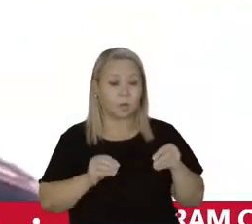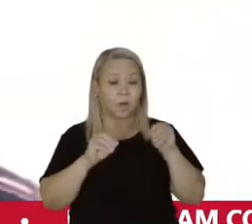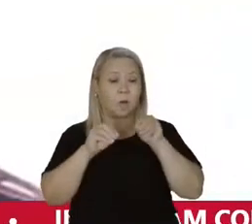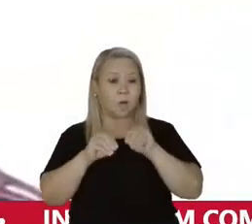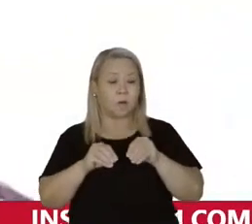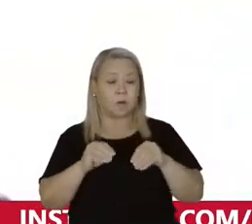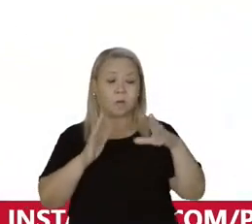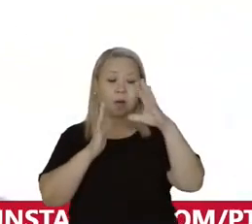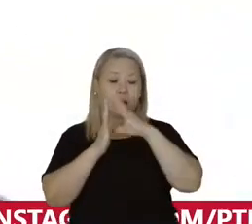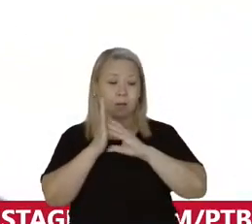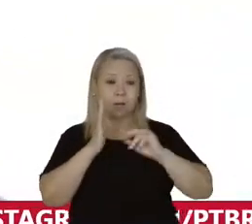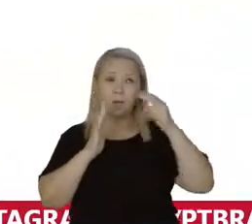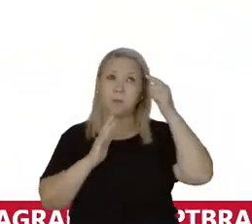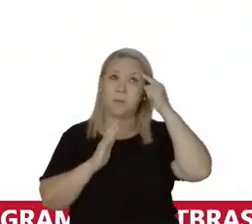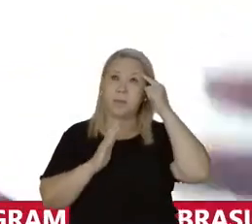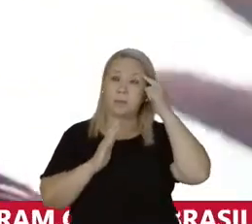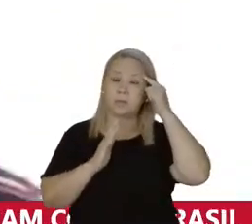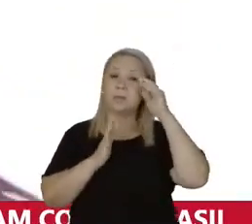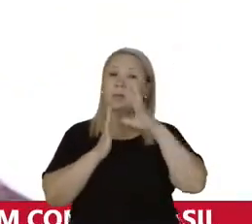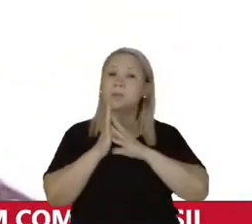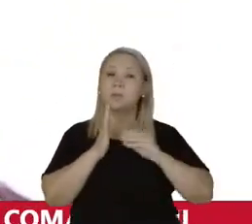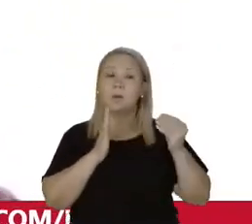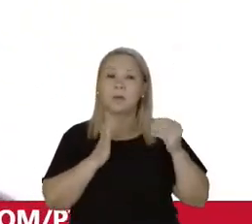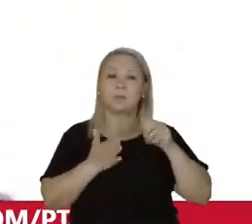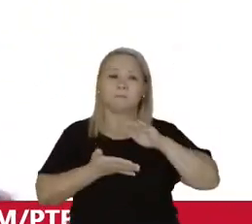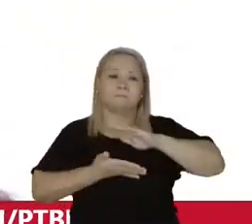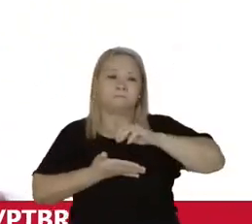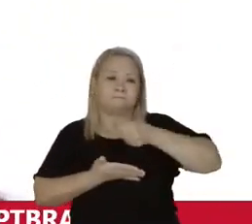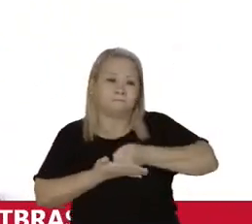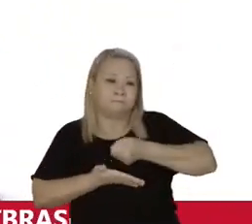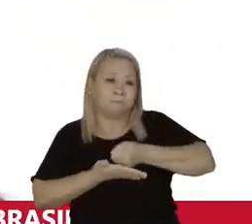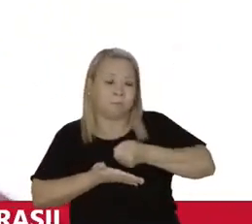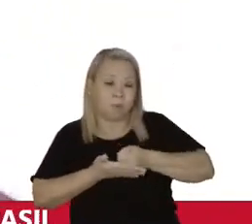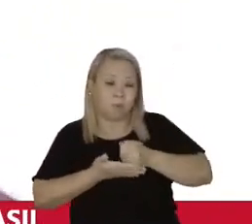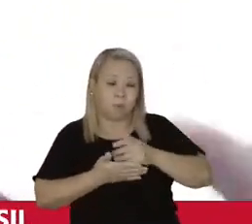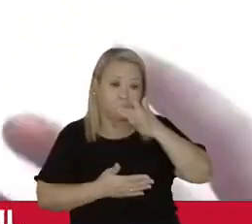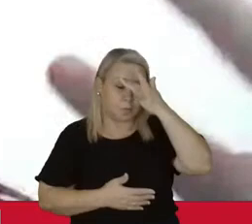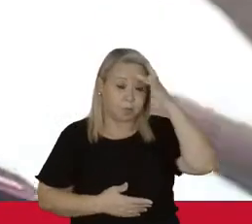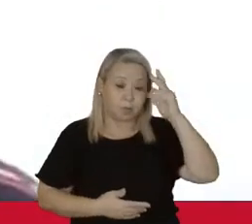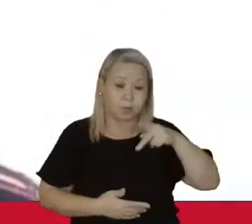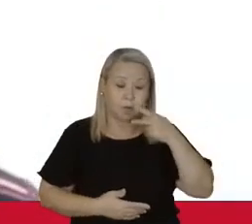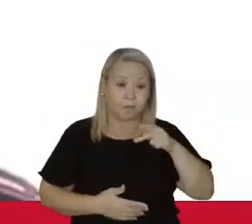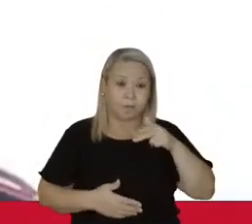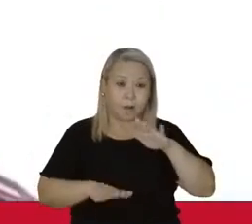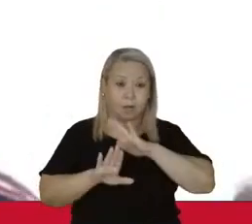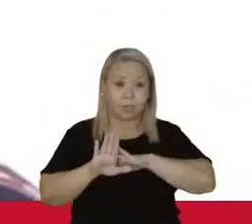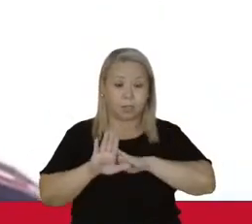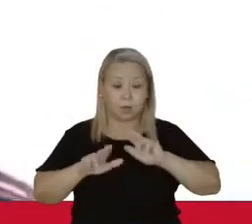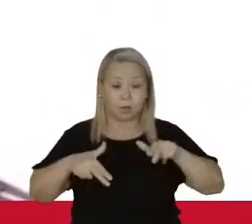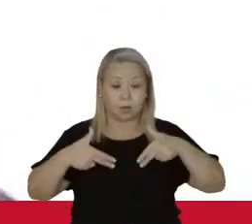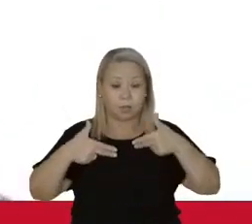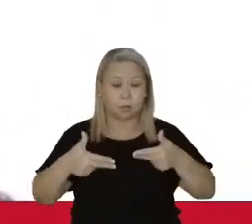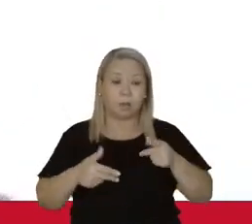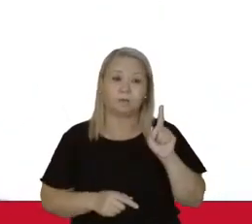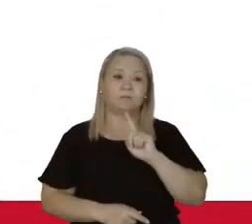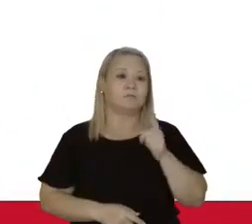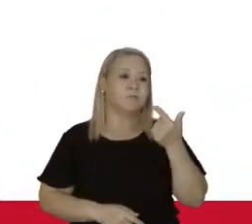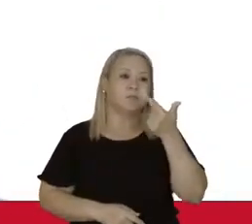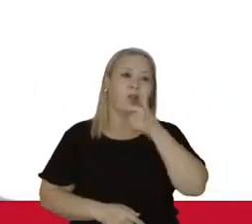que esse padrão imposto por quem fala de ideologia de gênero, ele é um padrão inatingível, ele é um